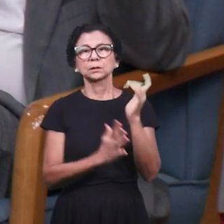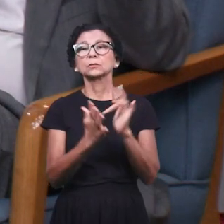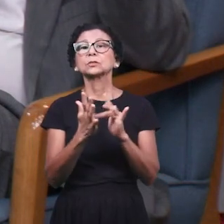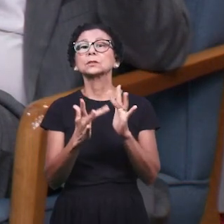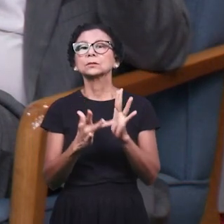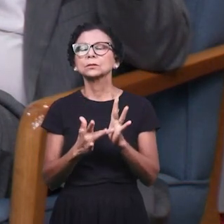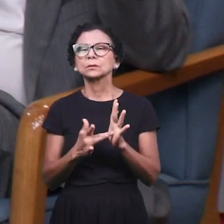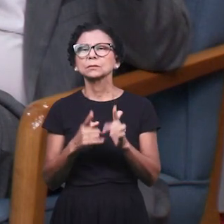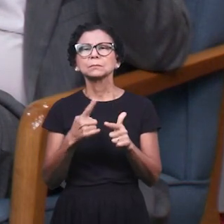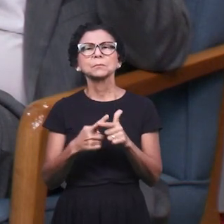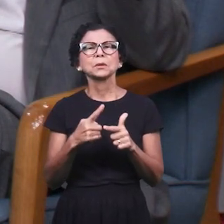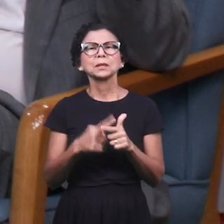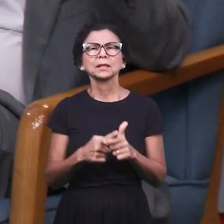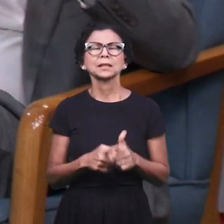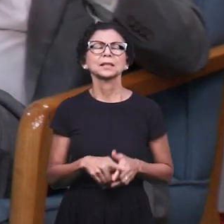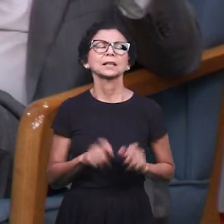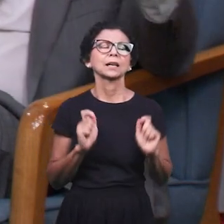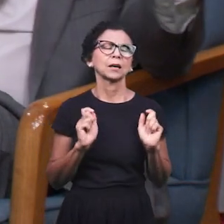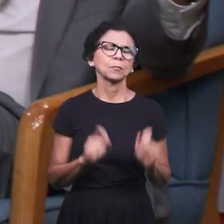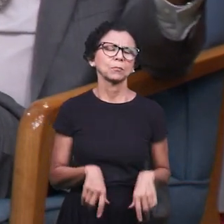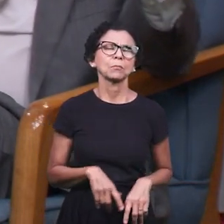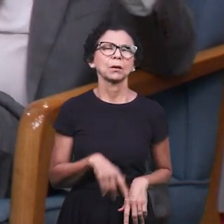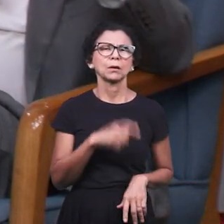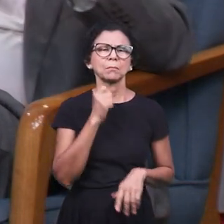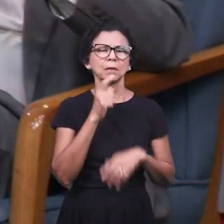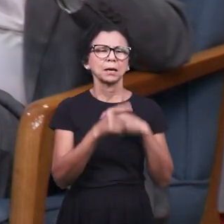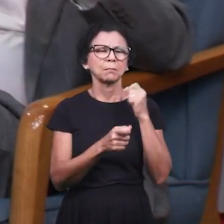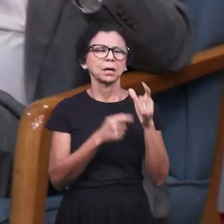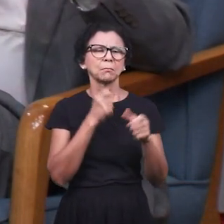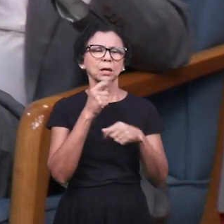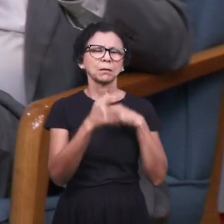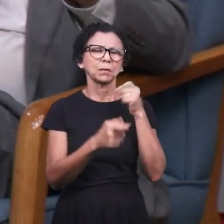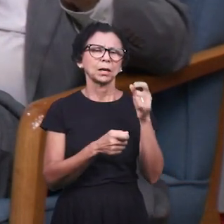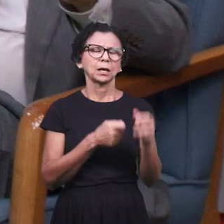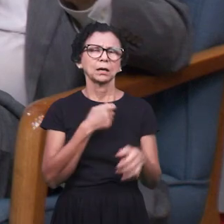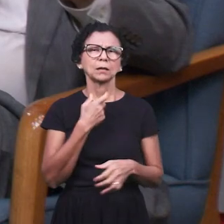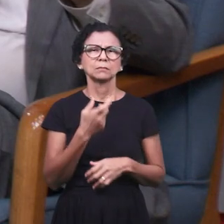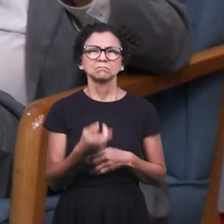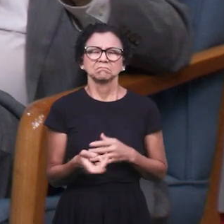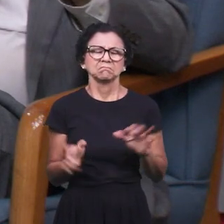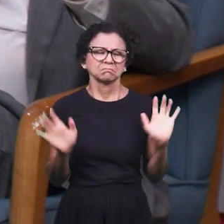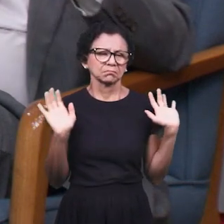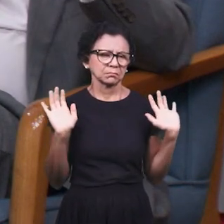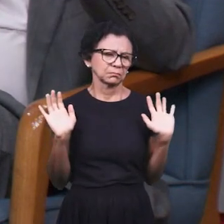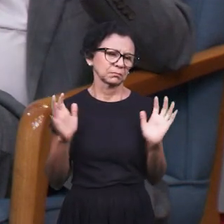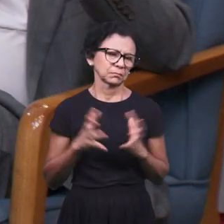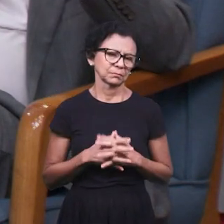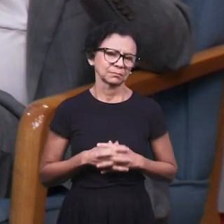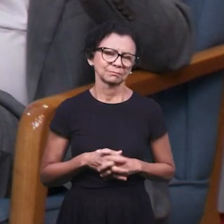Jesus. Pode criticar, não interessa.